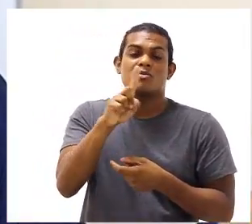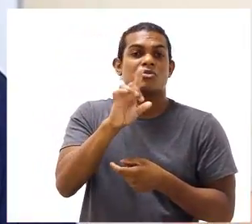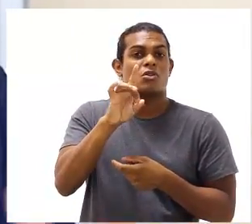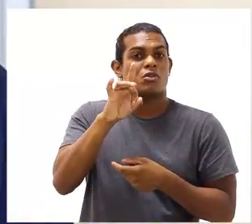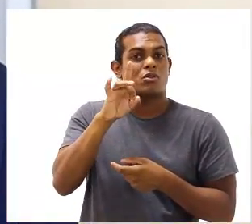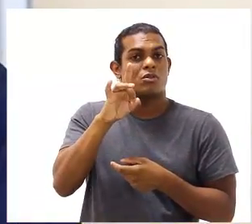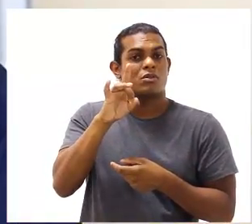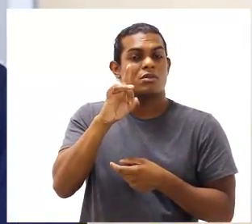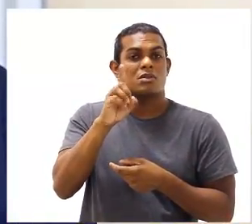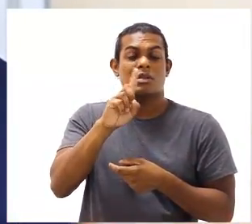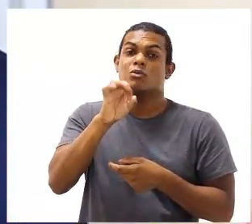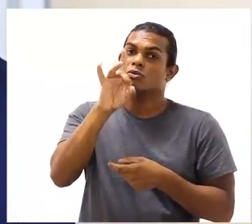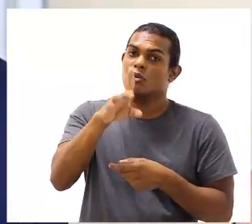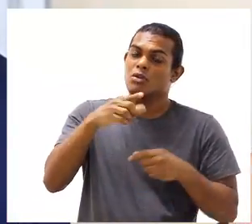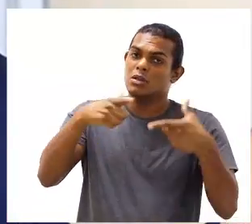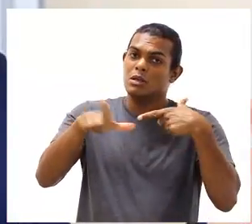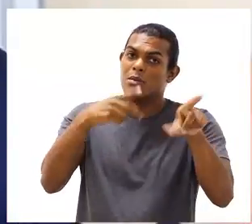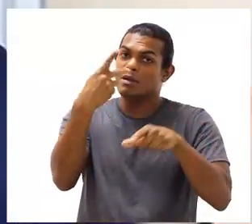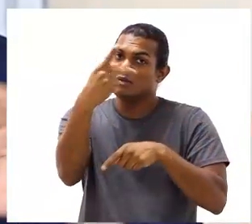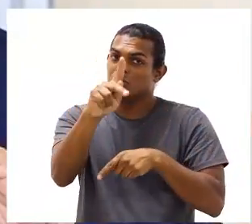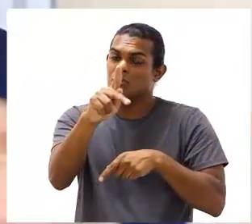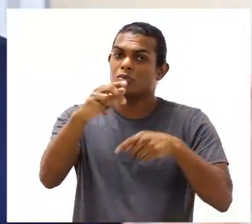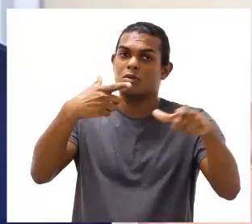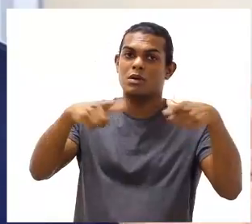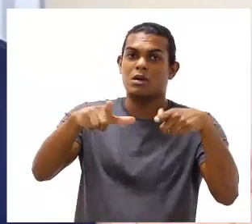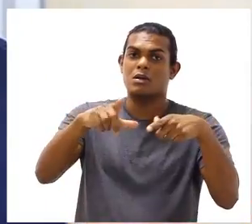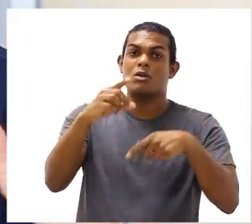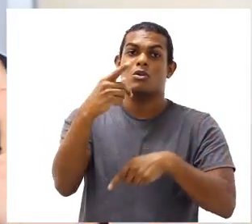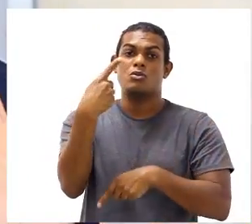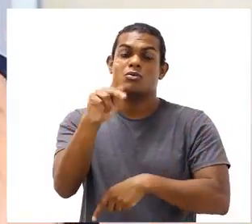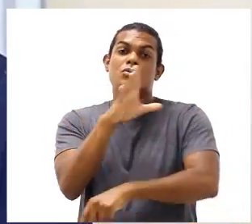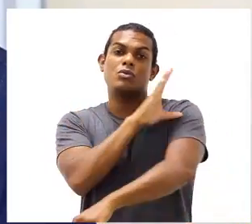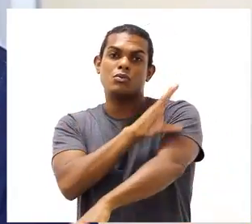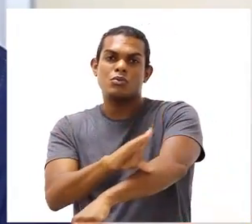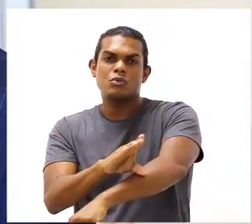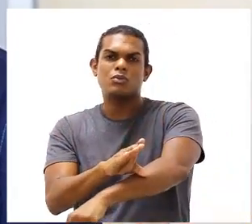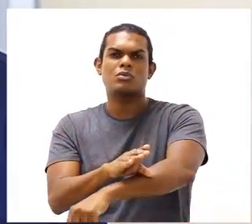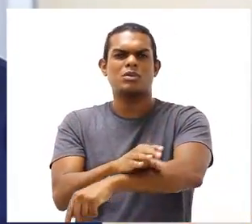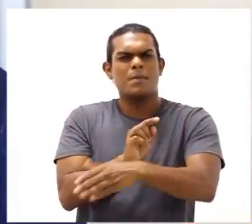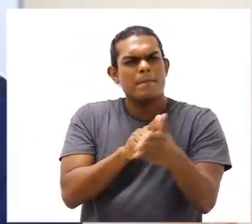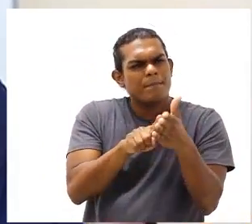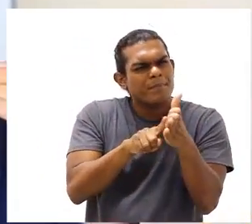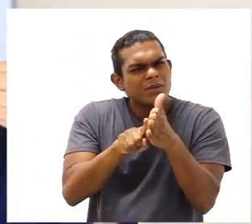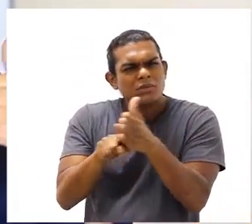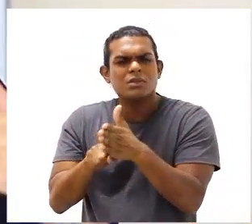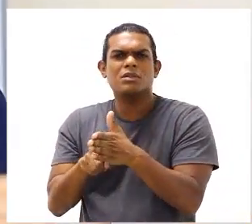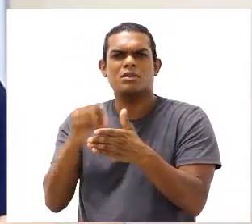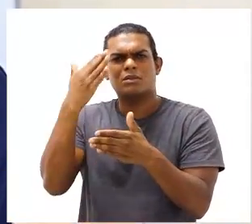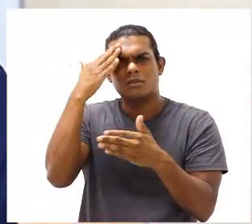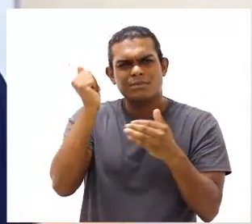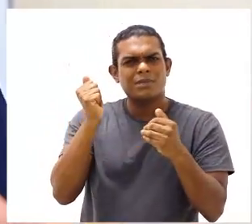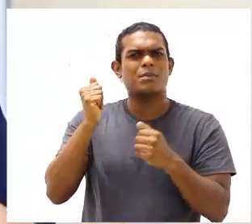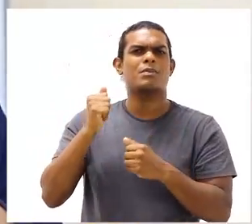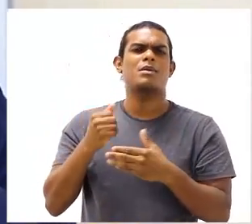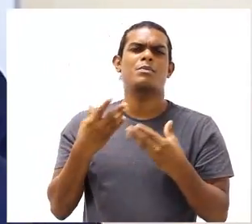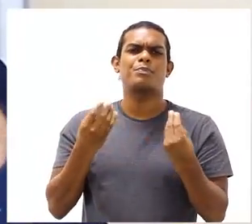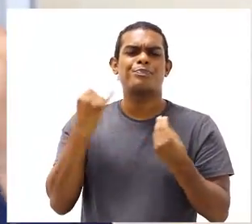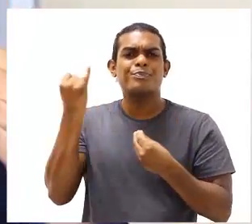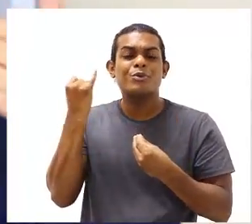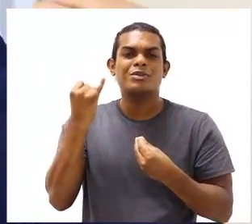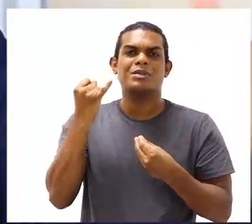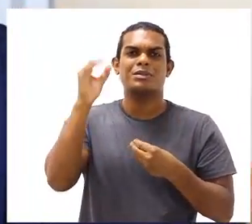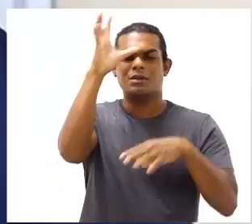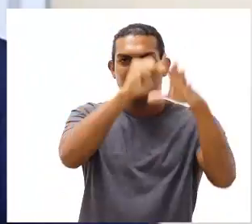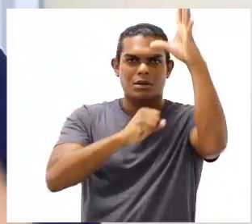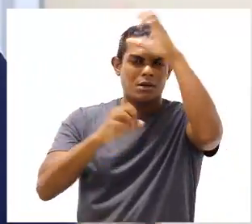Articule. Articule com outras áreas de conhecimento. A informação não tem proprietário. Tá? Ela tem que ser compartilhada com